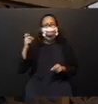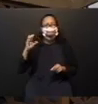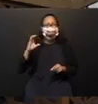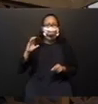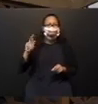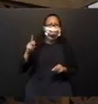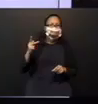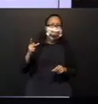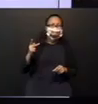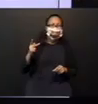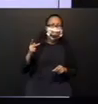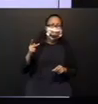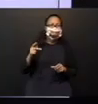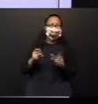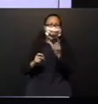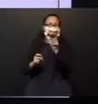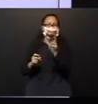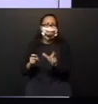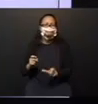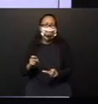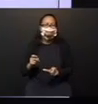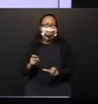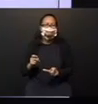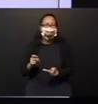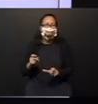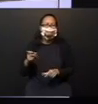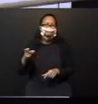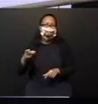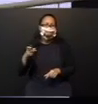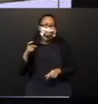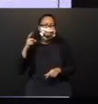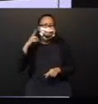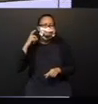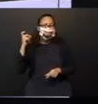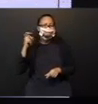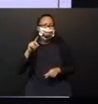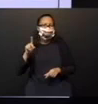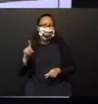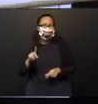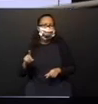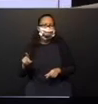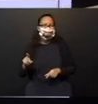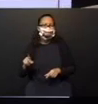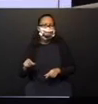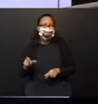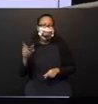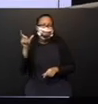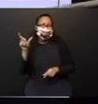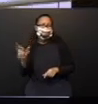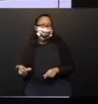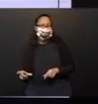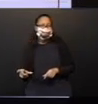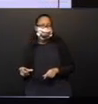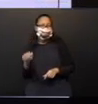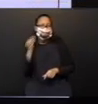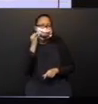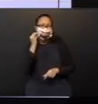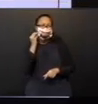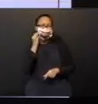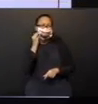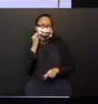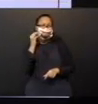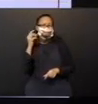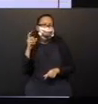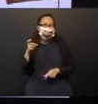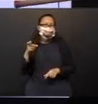em examinar, o X tem som de Z. Na coluna de experiência, o X tem som de